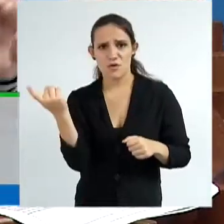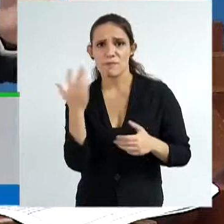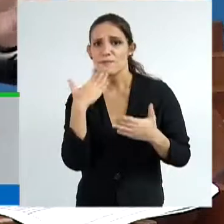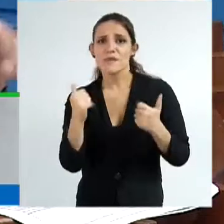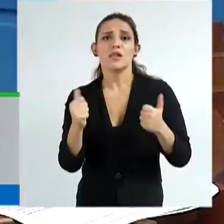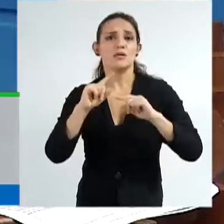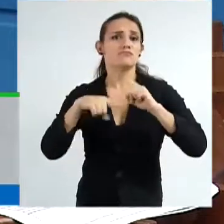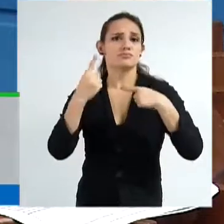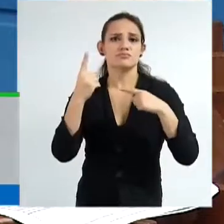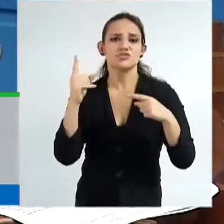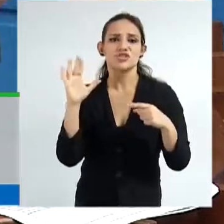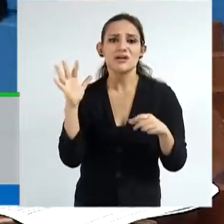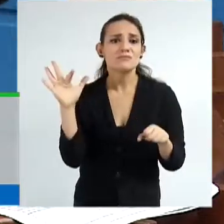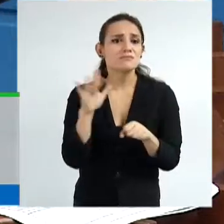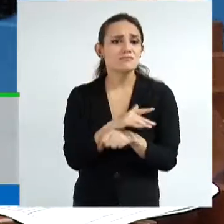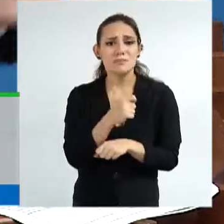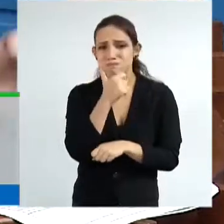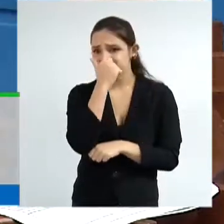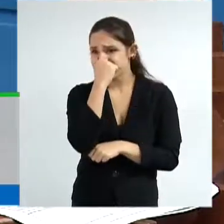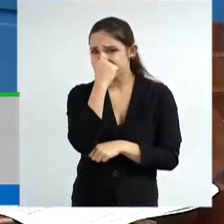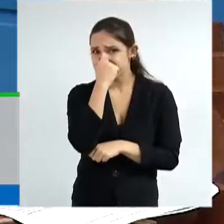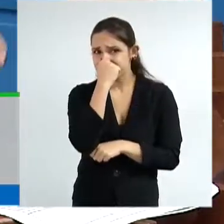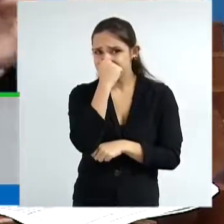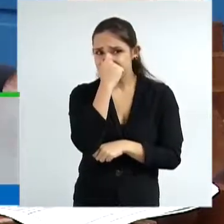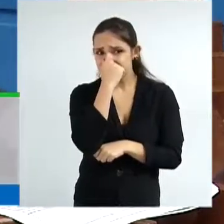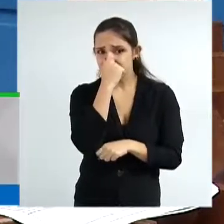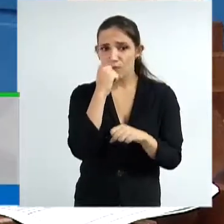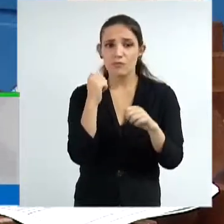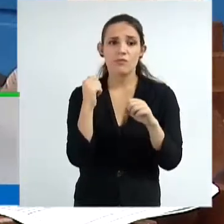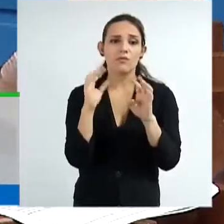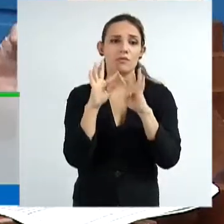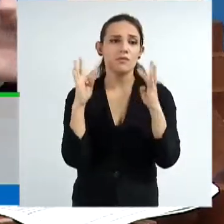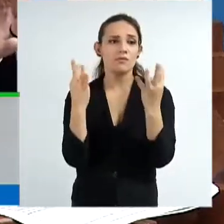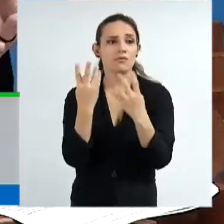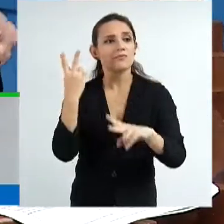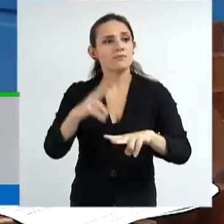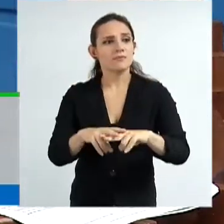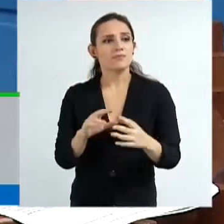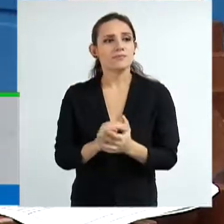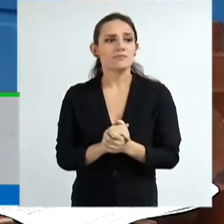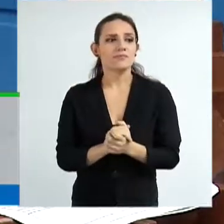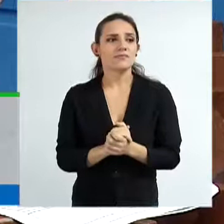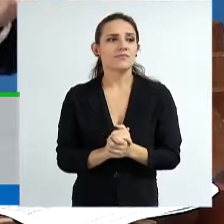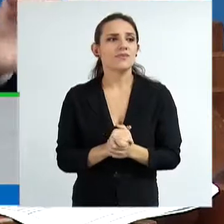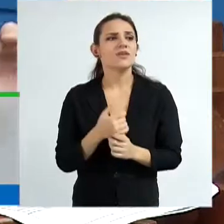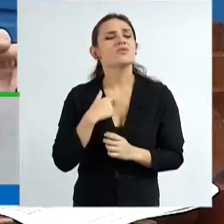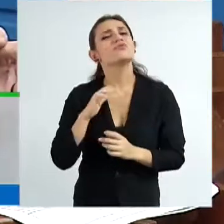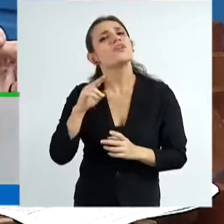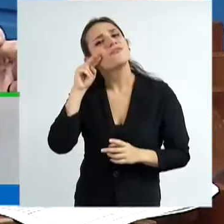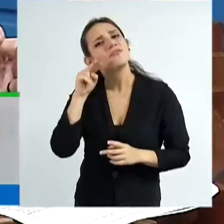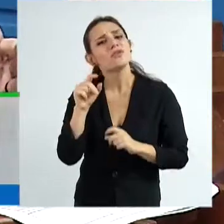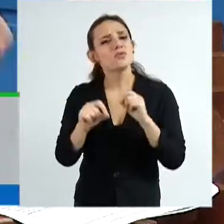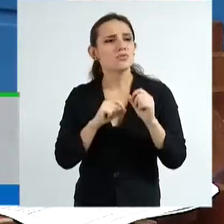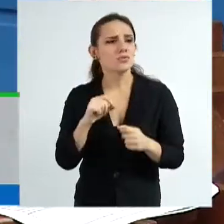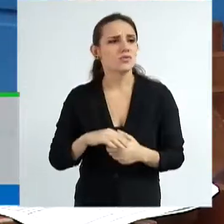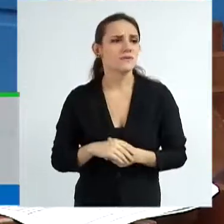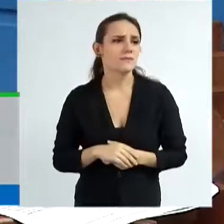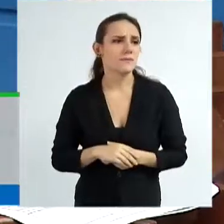temos superlotação nas unidades prisionais do Brasil e a gente está vendo que